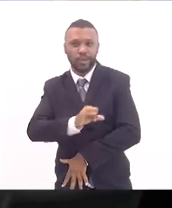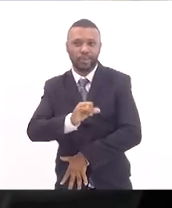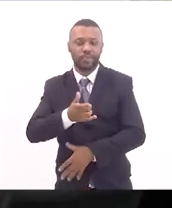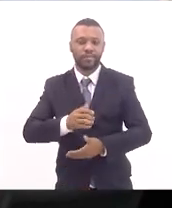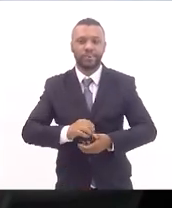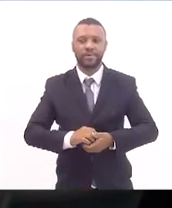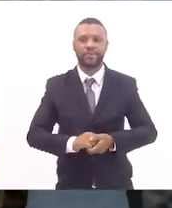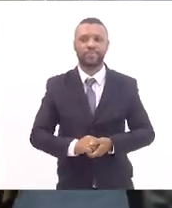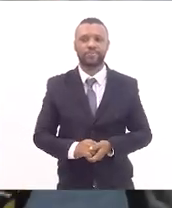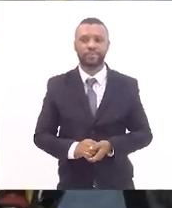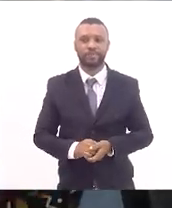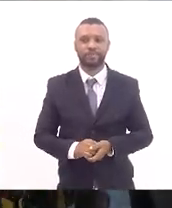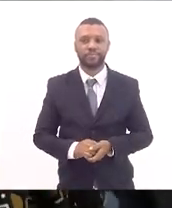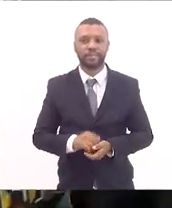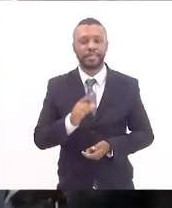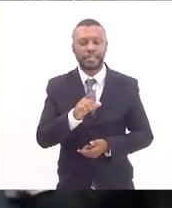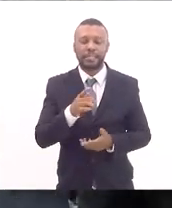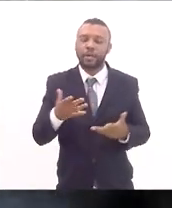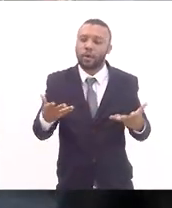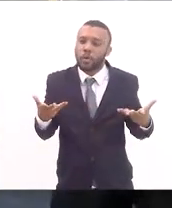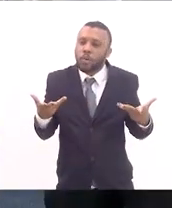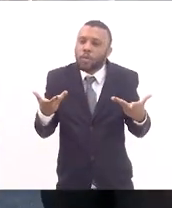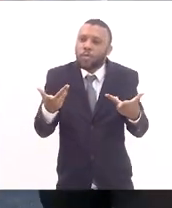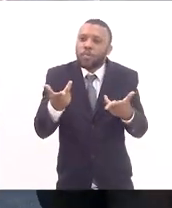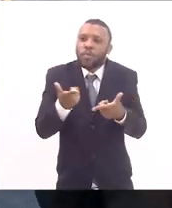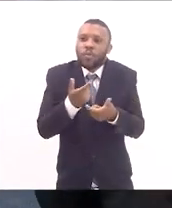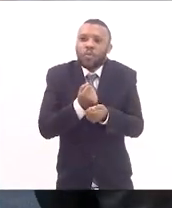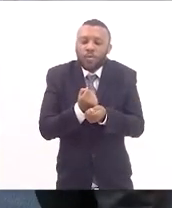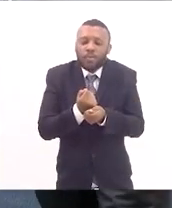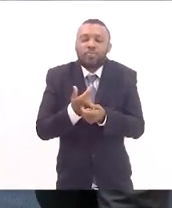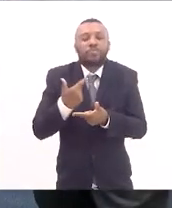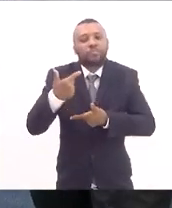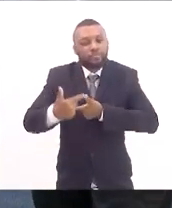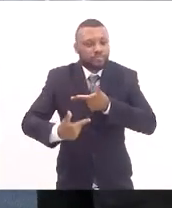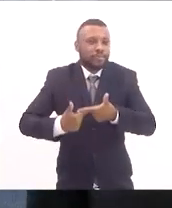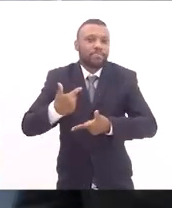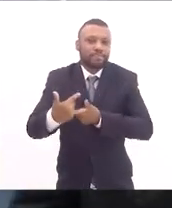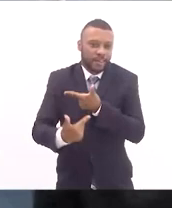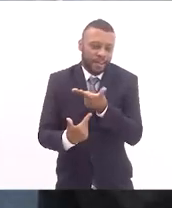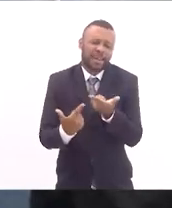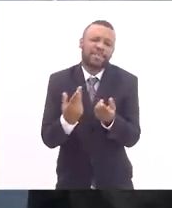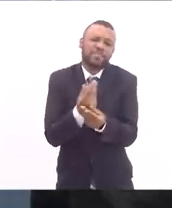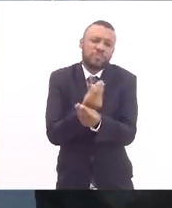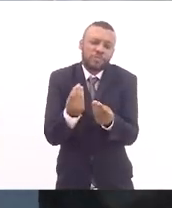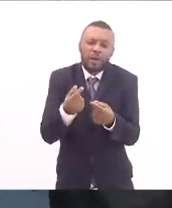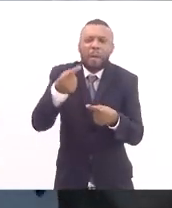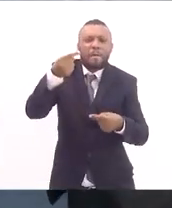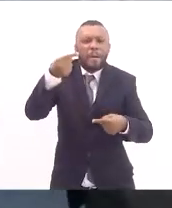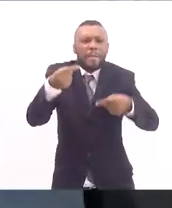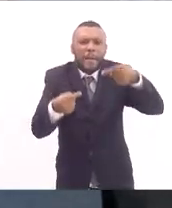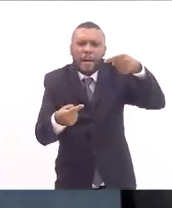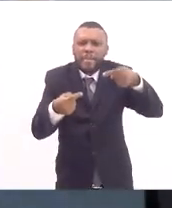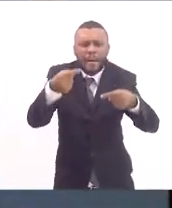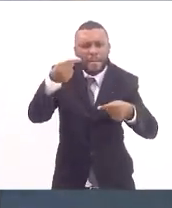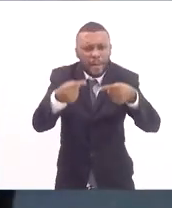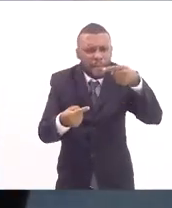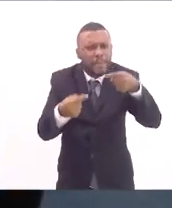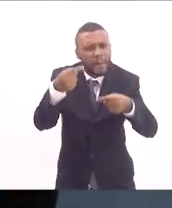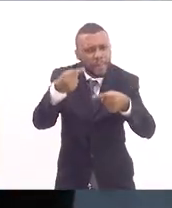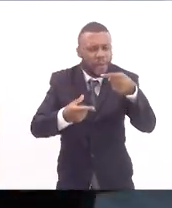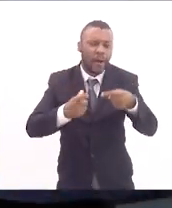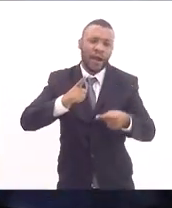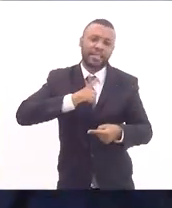tanto abrilhantou e que tantas polêmicas aqui travou